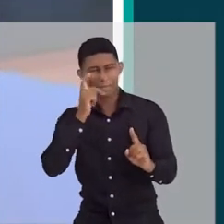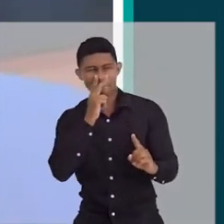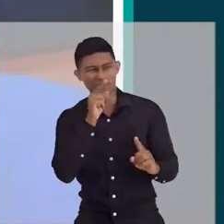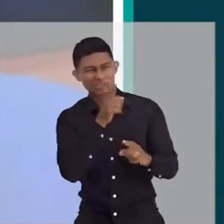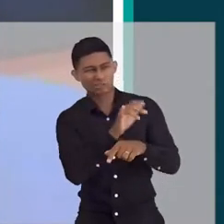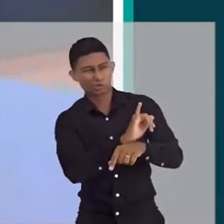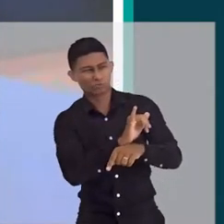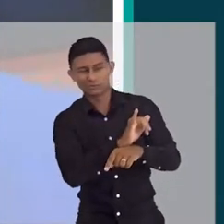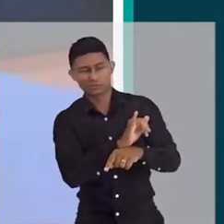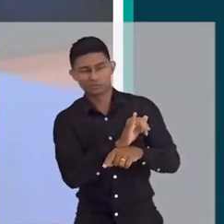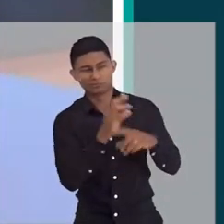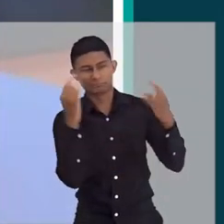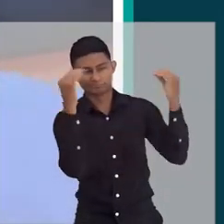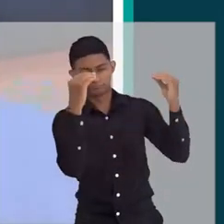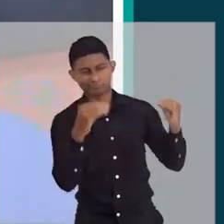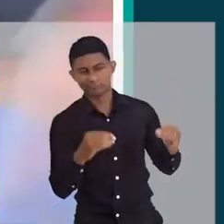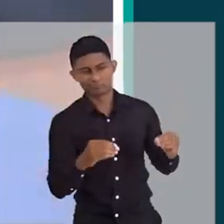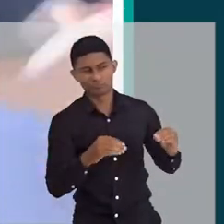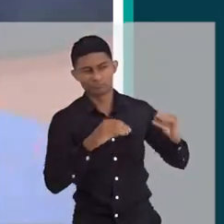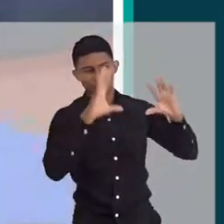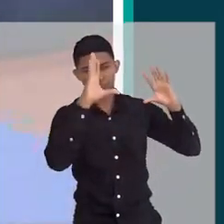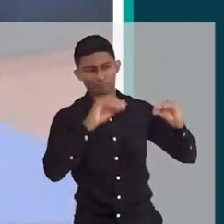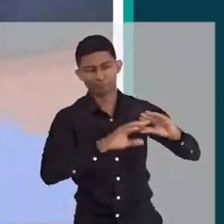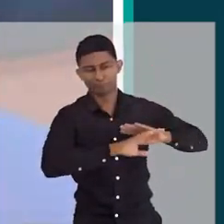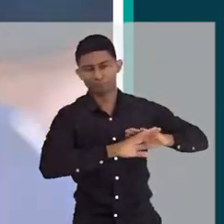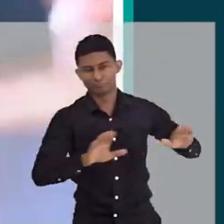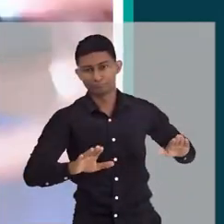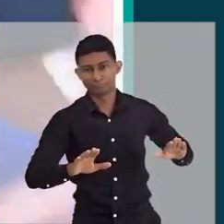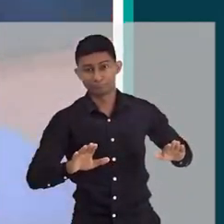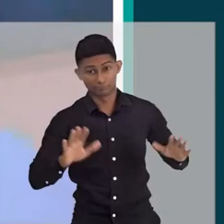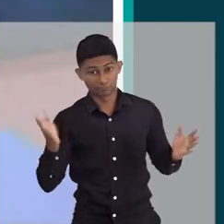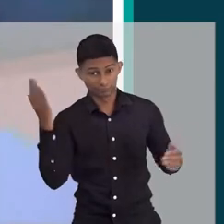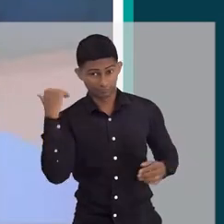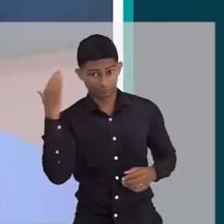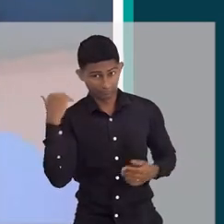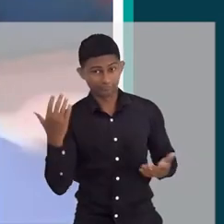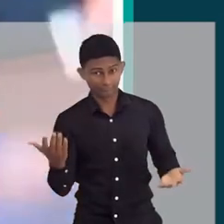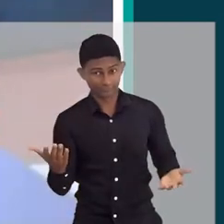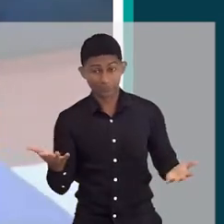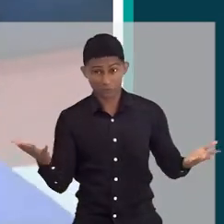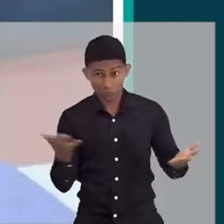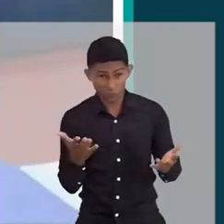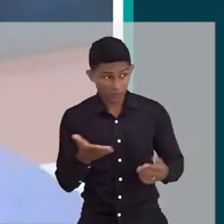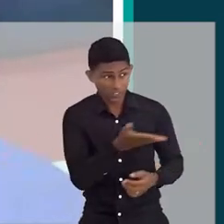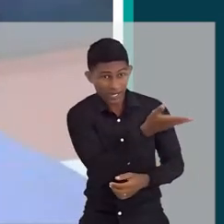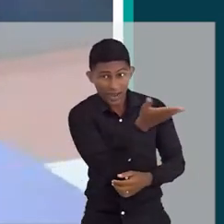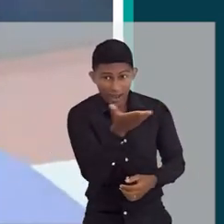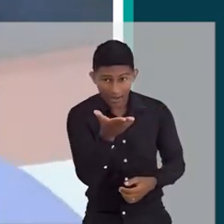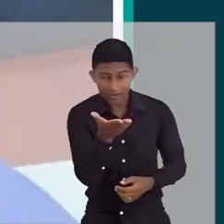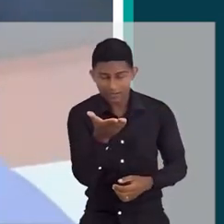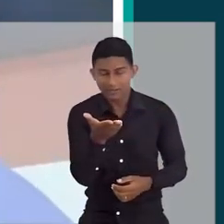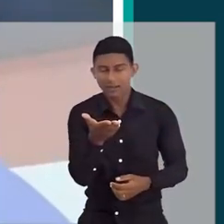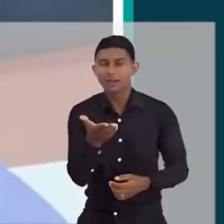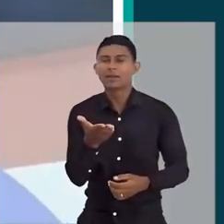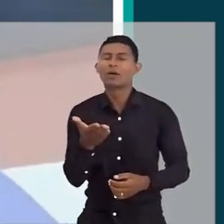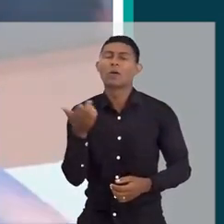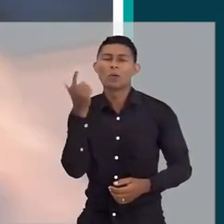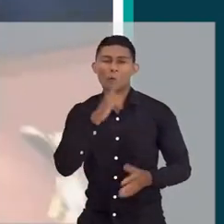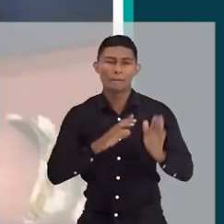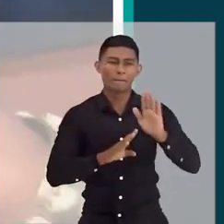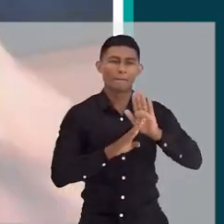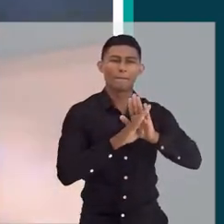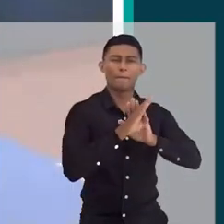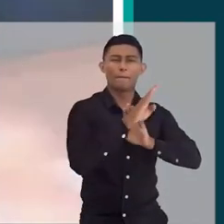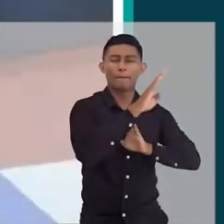mais tanto lá. E eles, tudo que eles têm hoje de estatística quanto à questão racial, está com os influenciadores